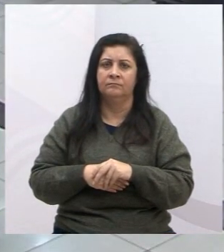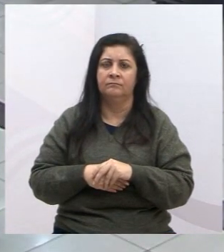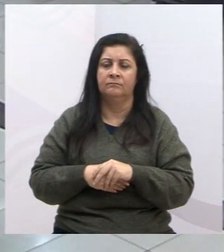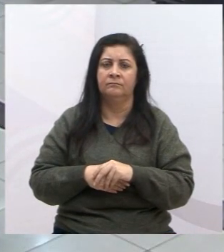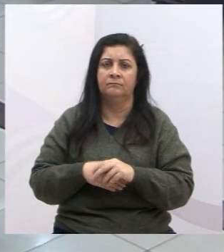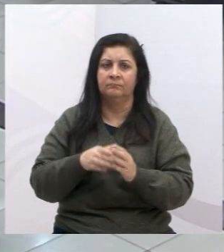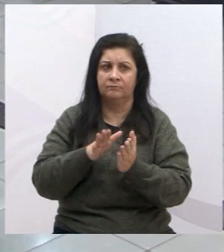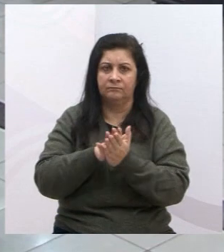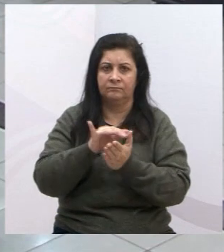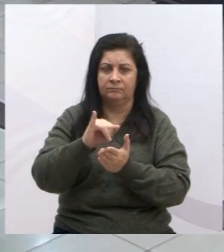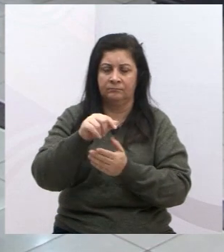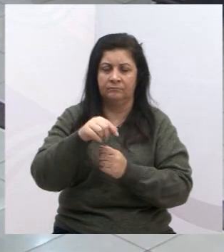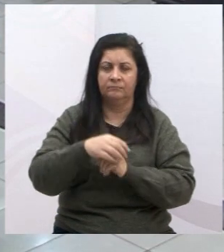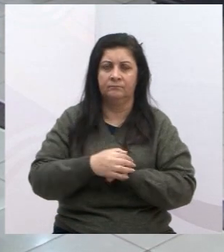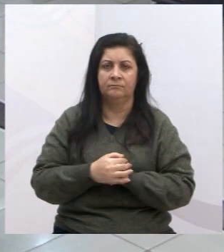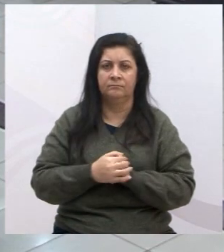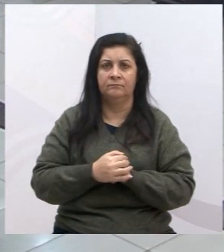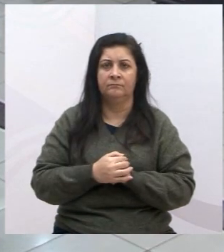Jacareí.